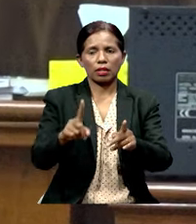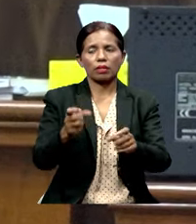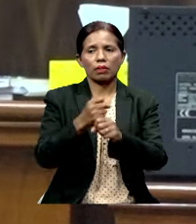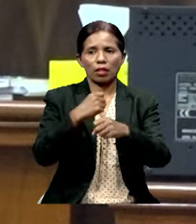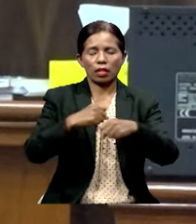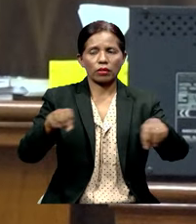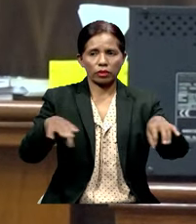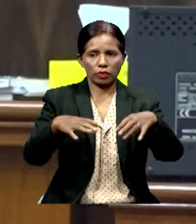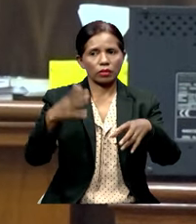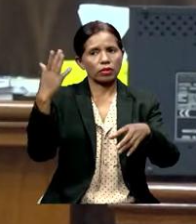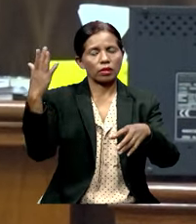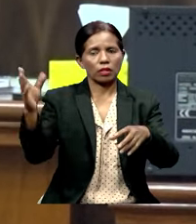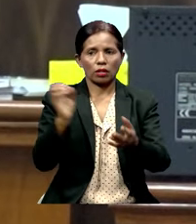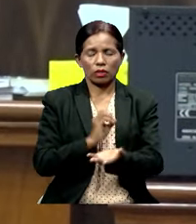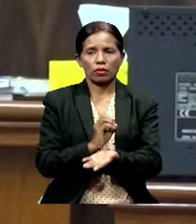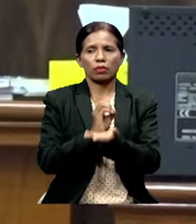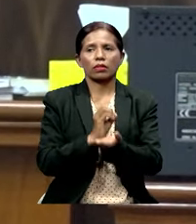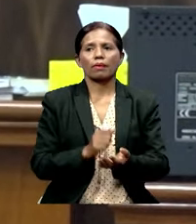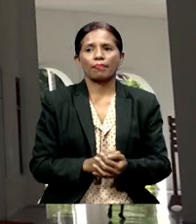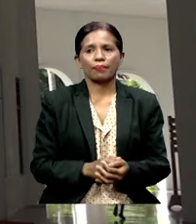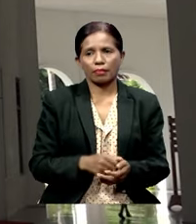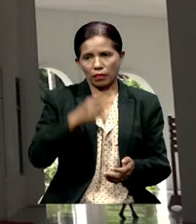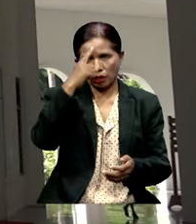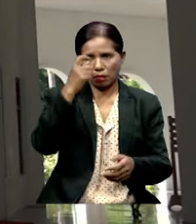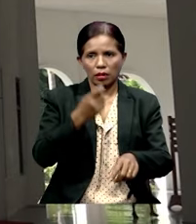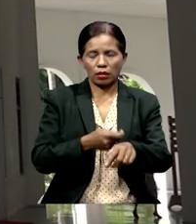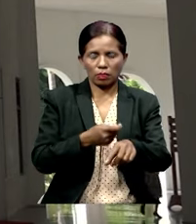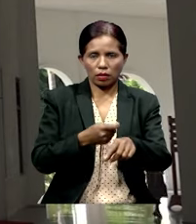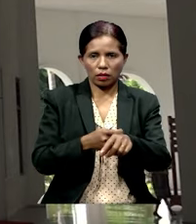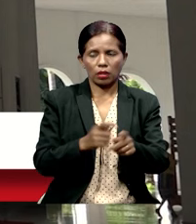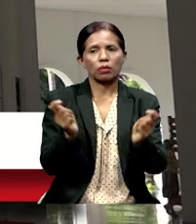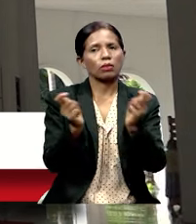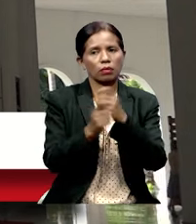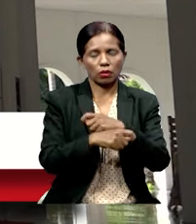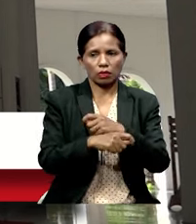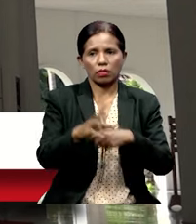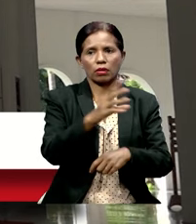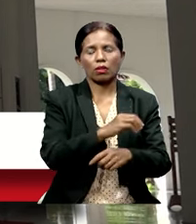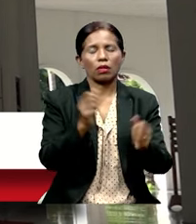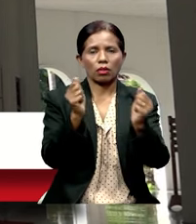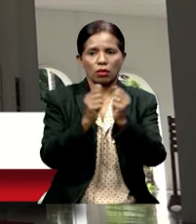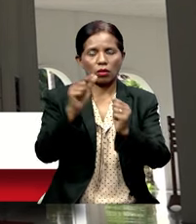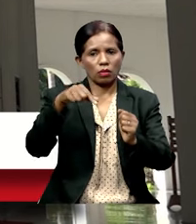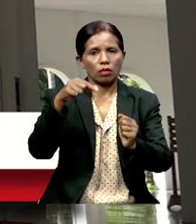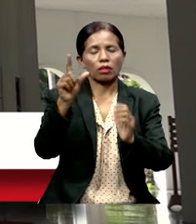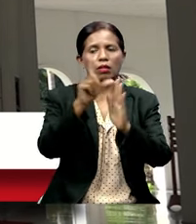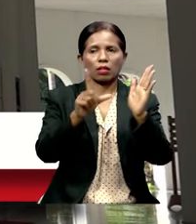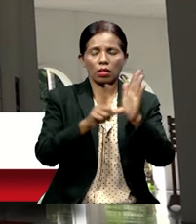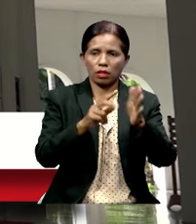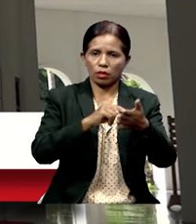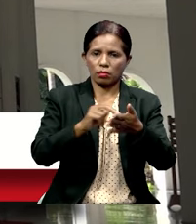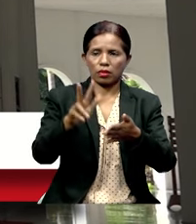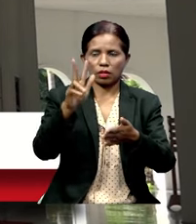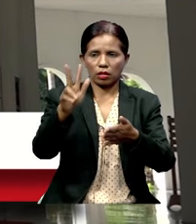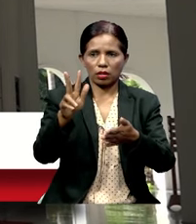funcionamento do serviço e a Raiowa. Também é tempo de atual substituição, e devido à alteração lei número 3, neve